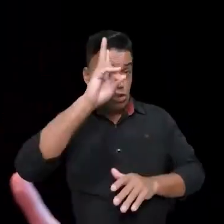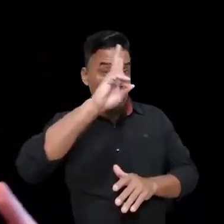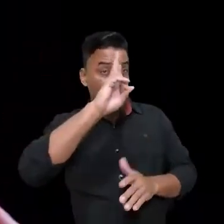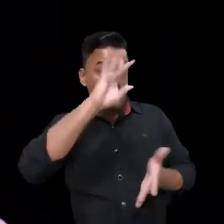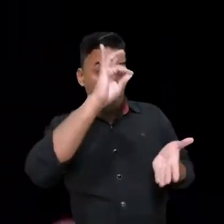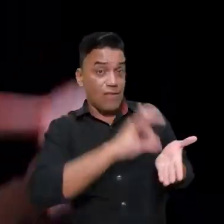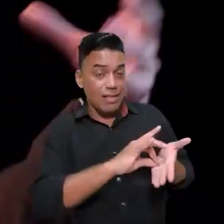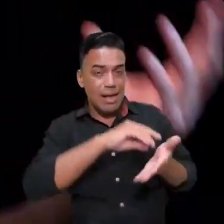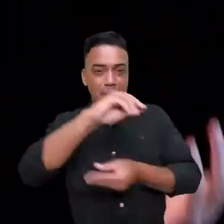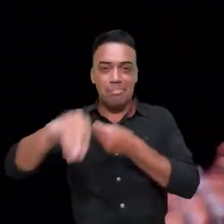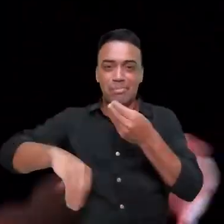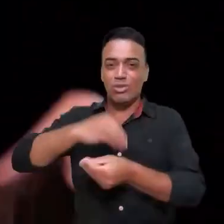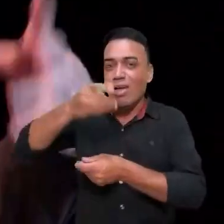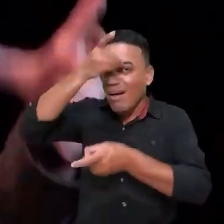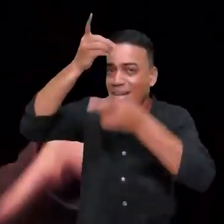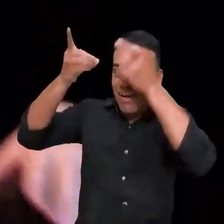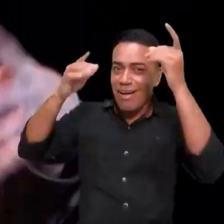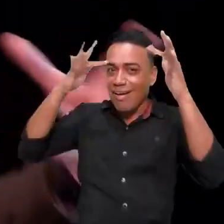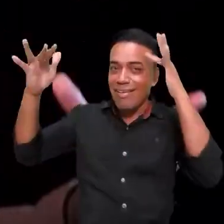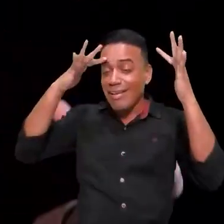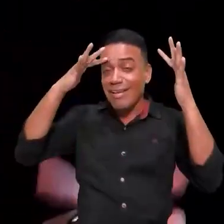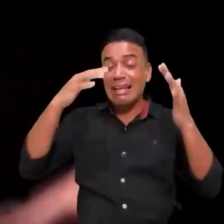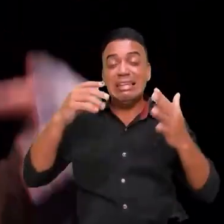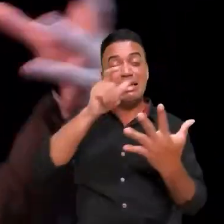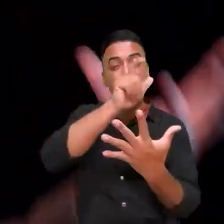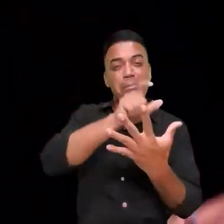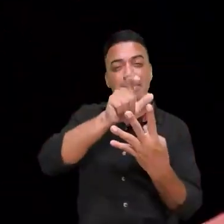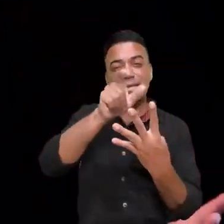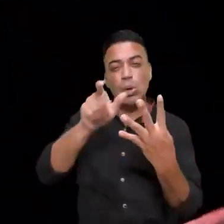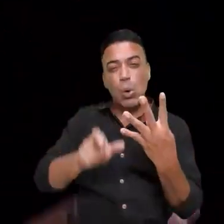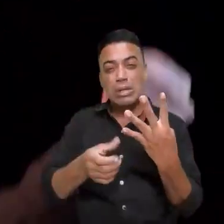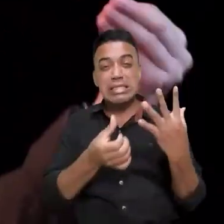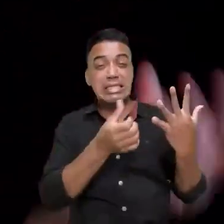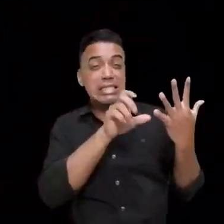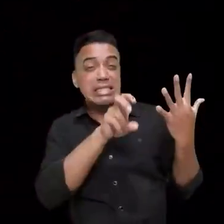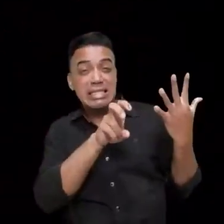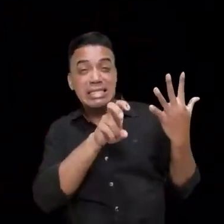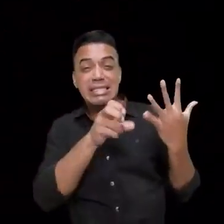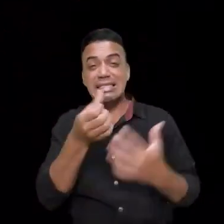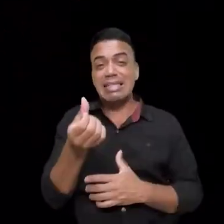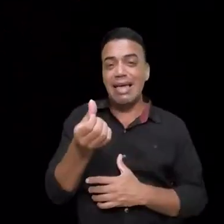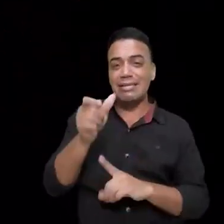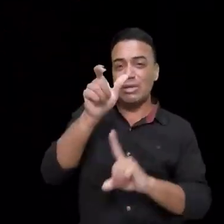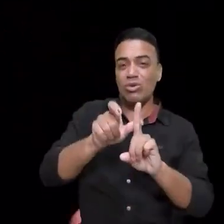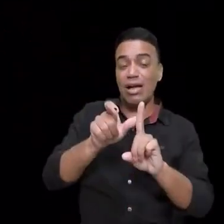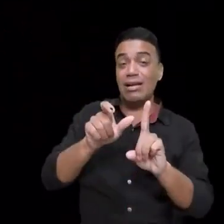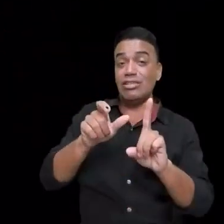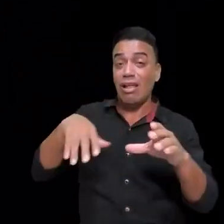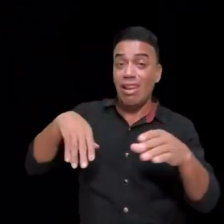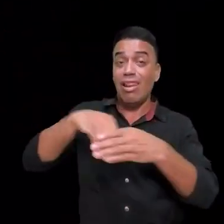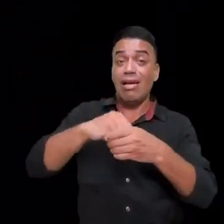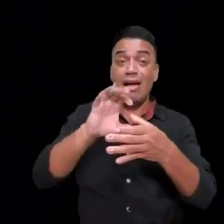misturadas, né? Histórias de 3, 4, 5 sujeitos, 5, 6 personagens num único personagem. Então está